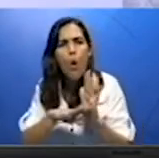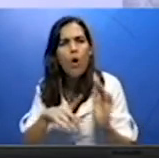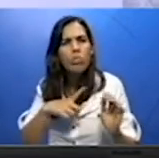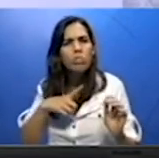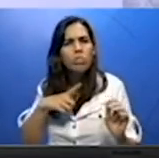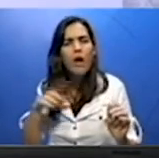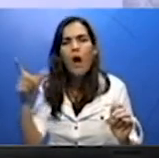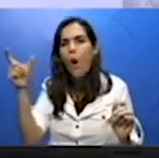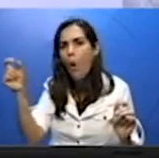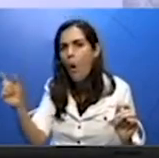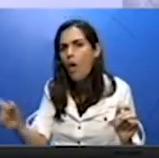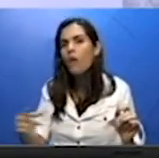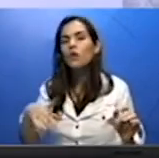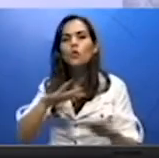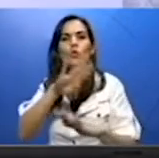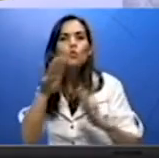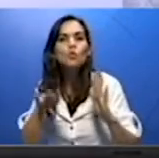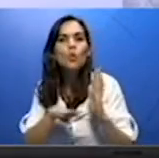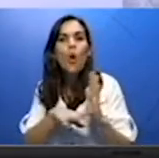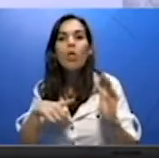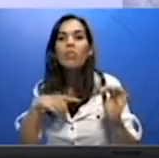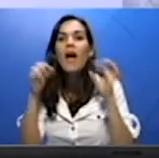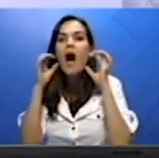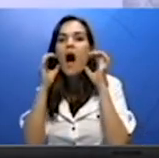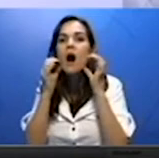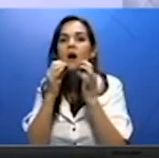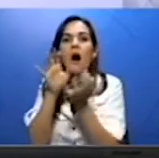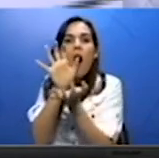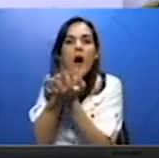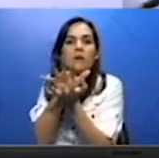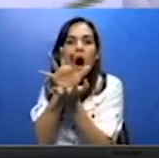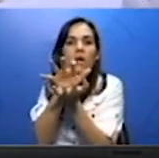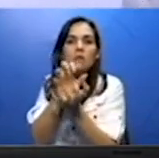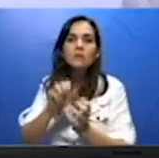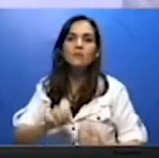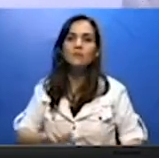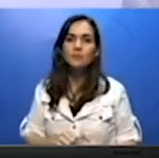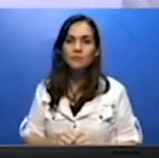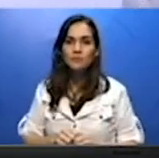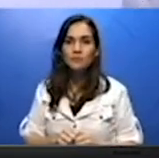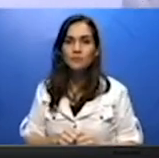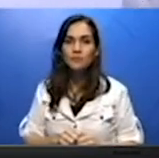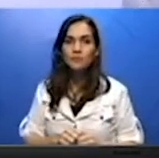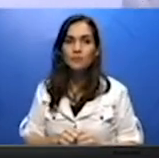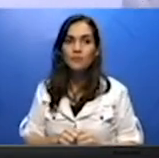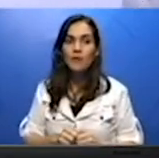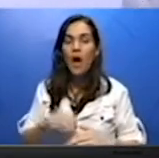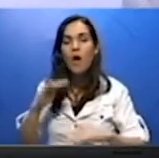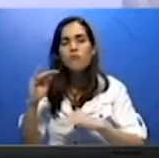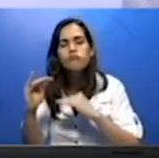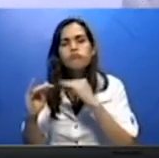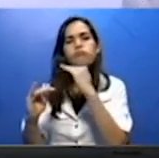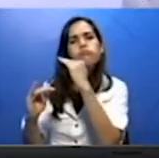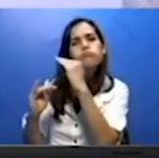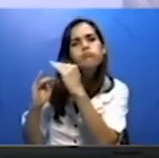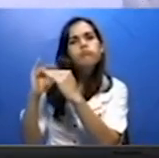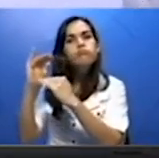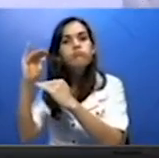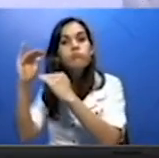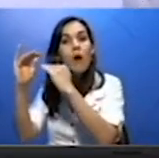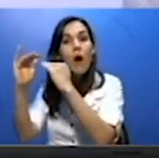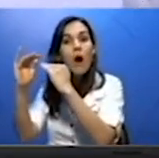agnatos e pronto acordados não tem mandíbula e não tem coluna vertebral bom evolução continuou Seguindo